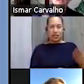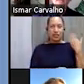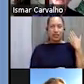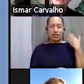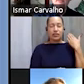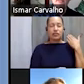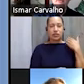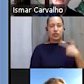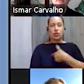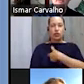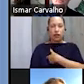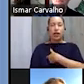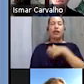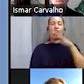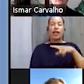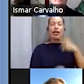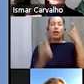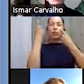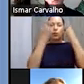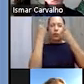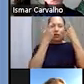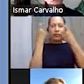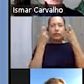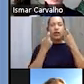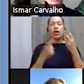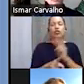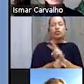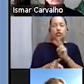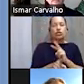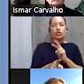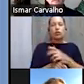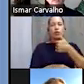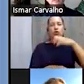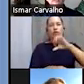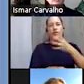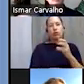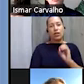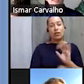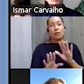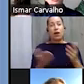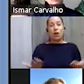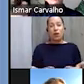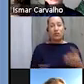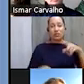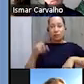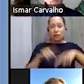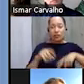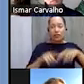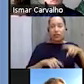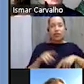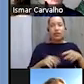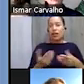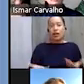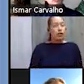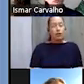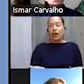fósseis, era da preservação do patrimônio. Mas hoje, como esses materiais são explorados numa dinâmica